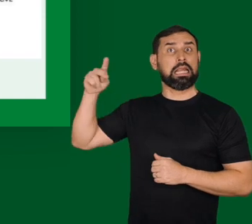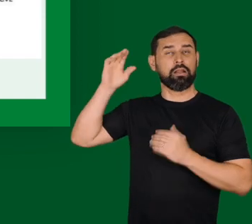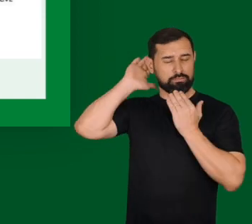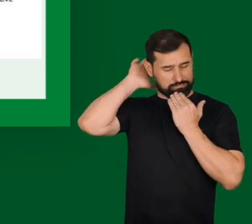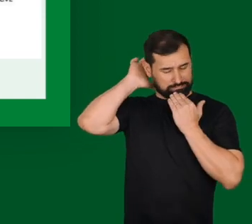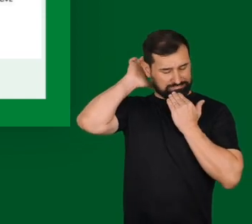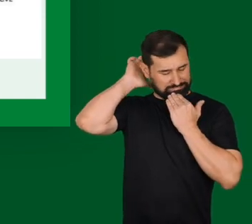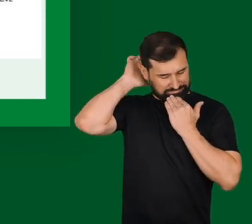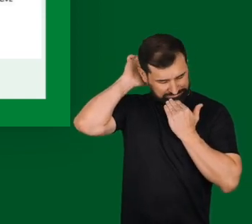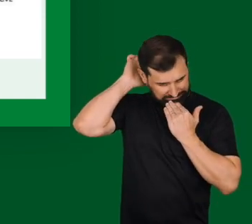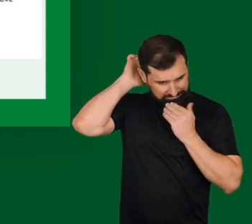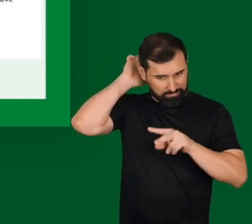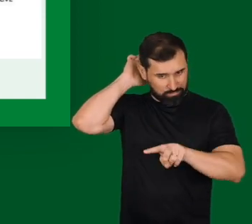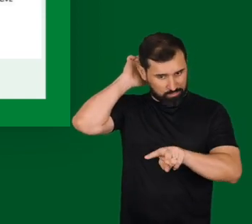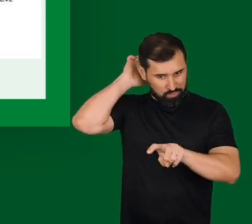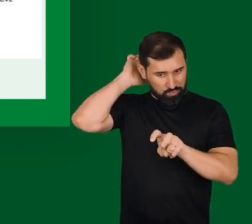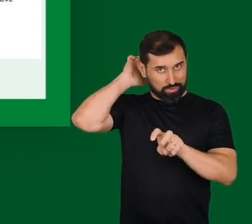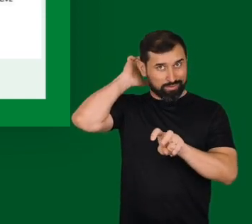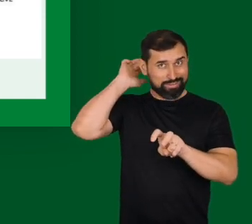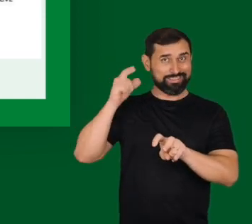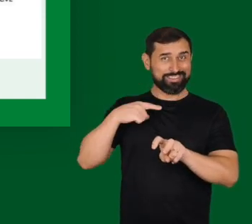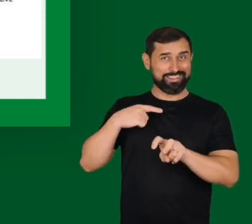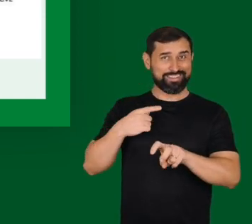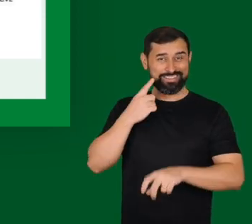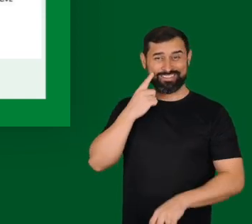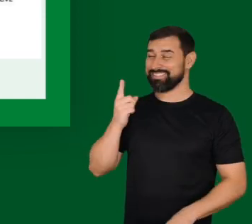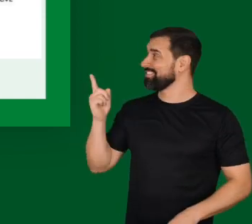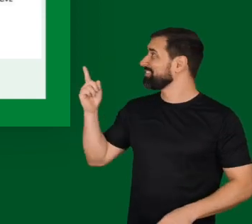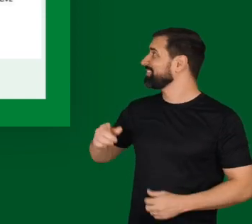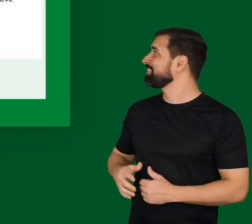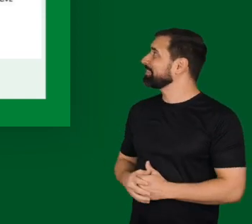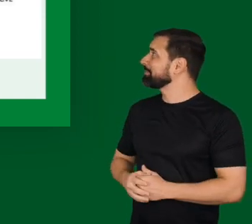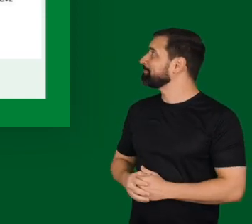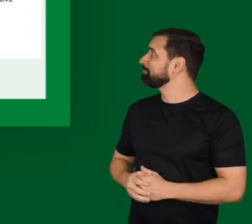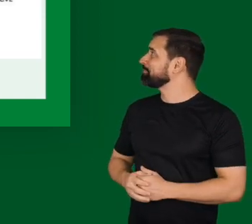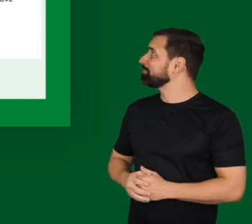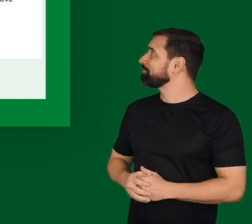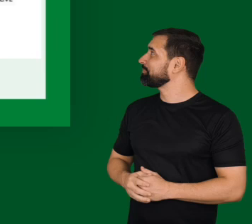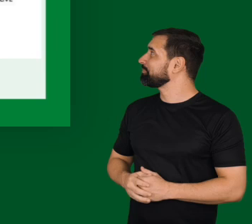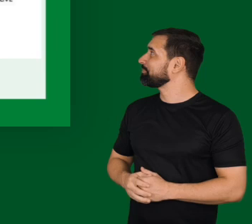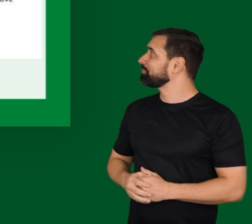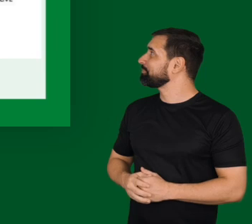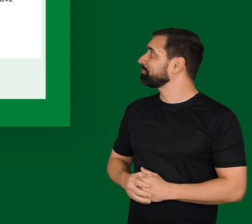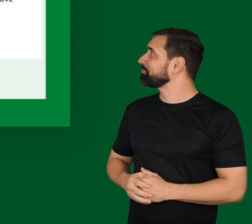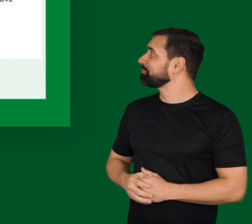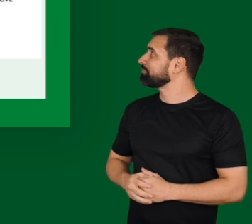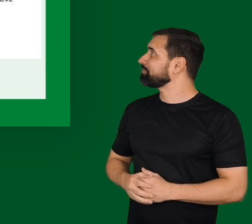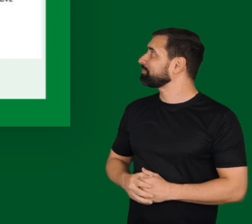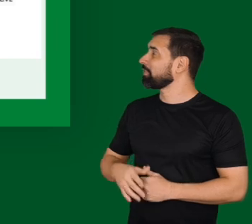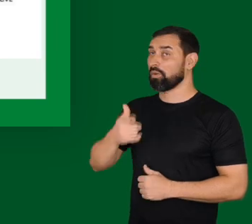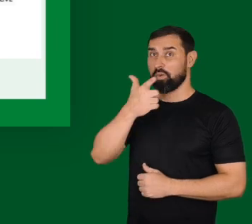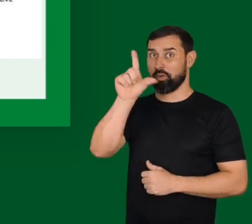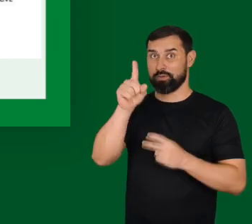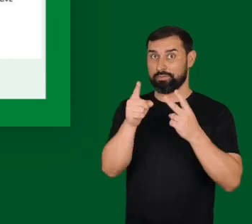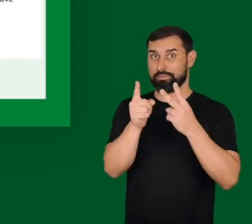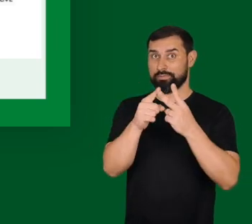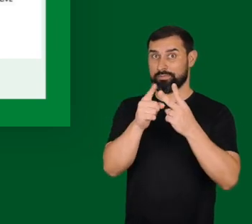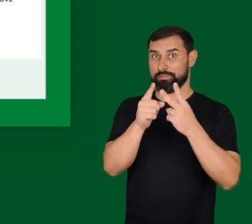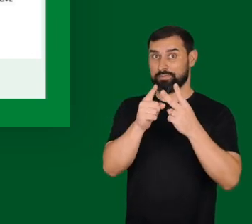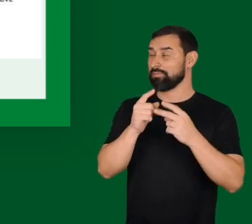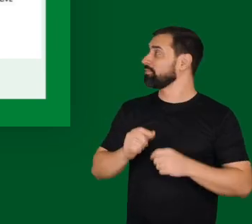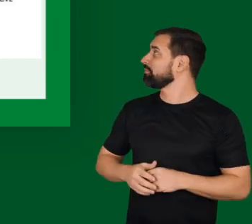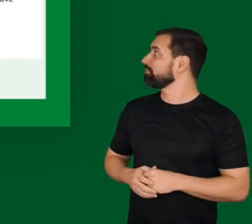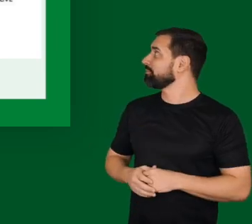forma de resistência reflexa, a criança dobra, né, os membros inferiores, faz